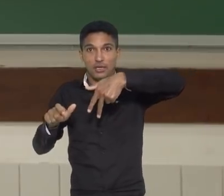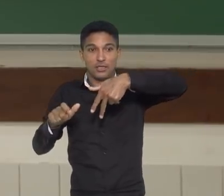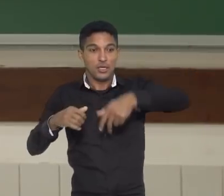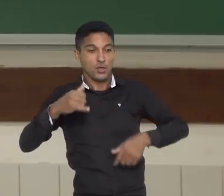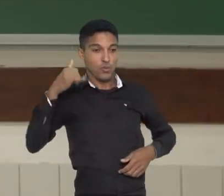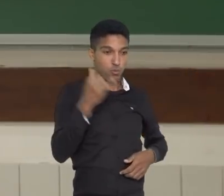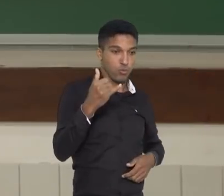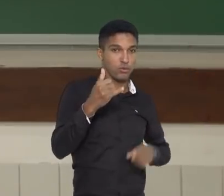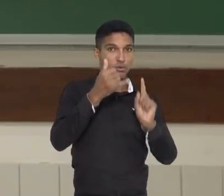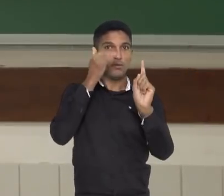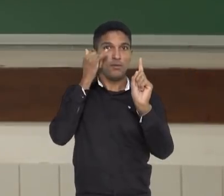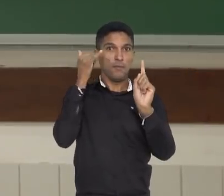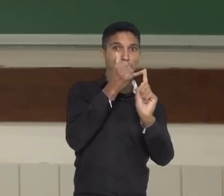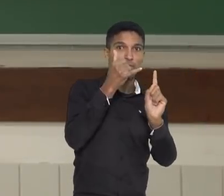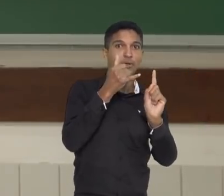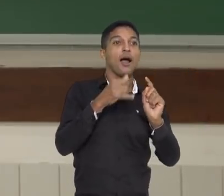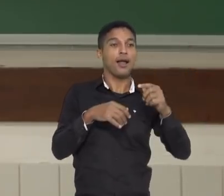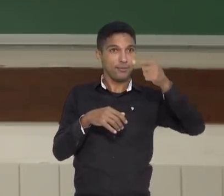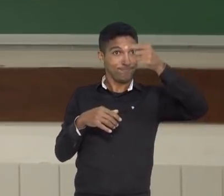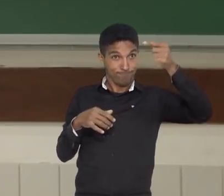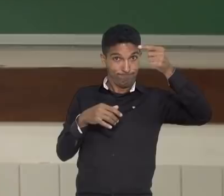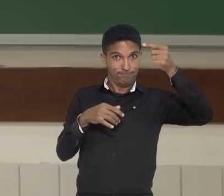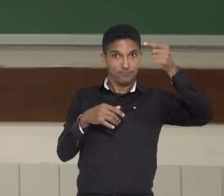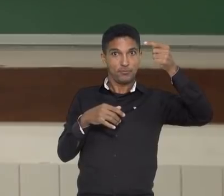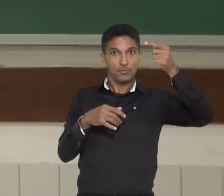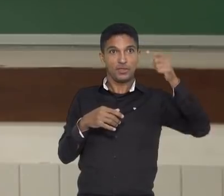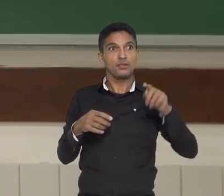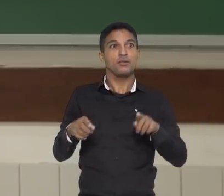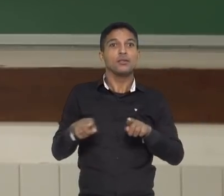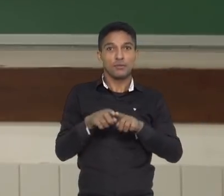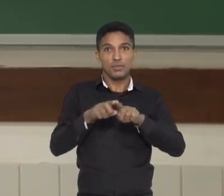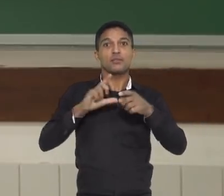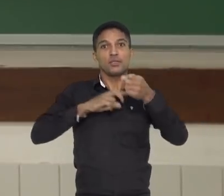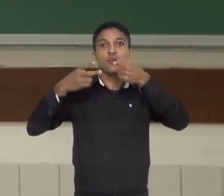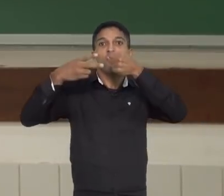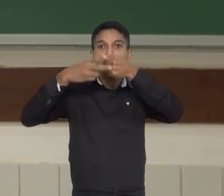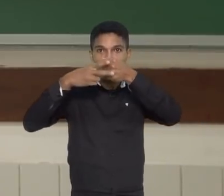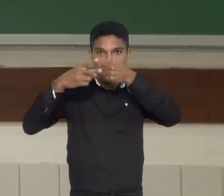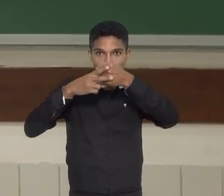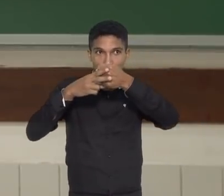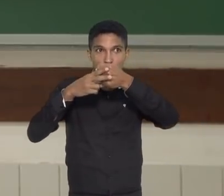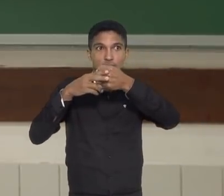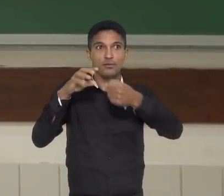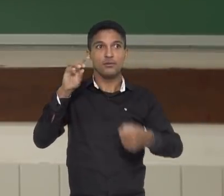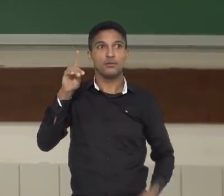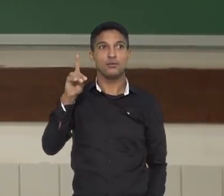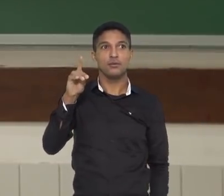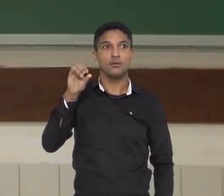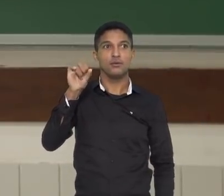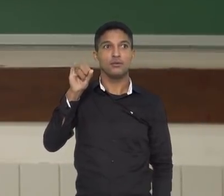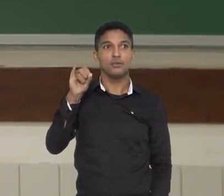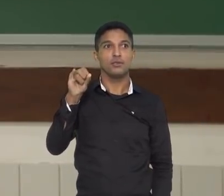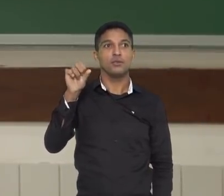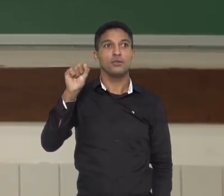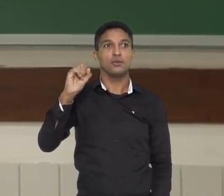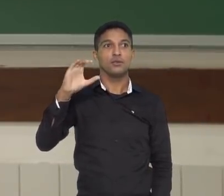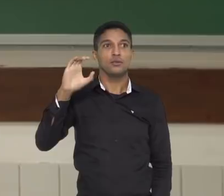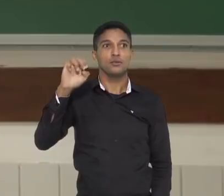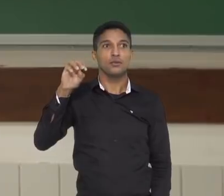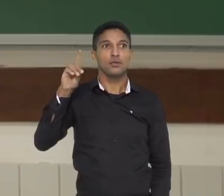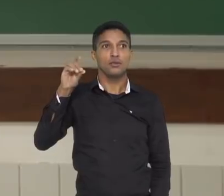de sende, anunciando quem fez a ação de perguntar aqui, ó, ou de